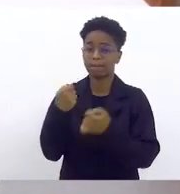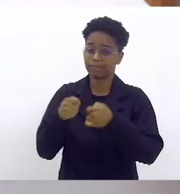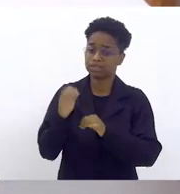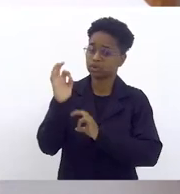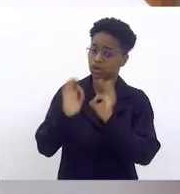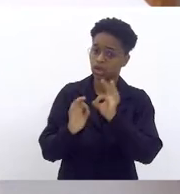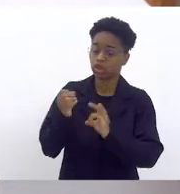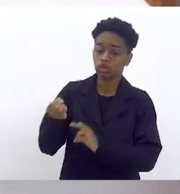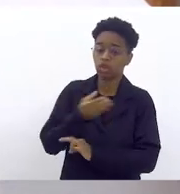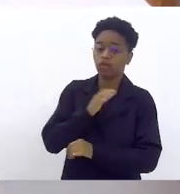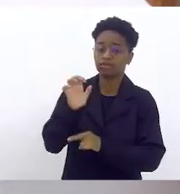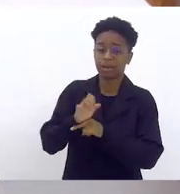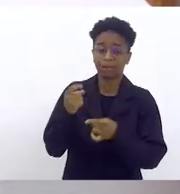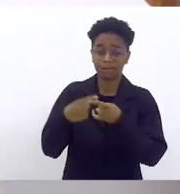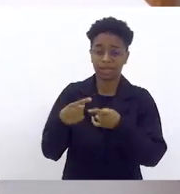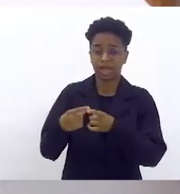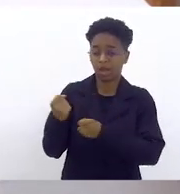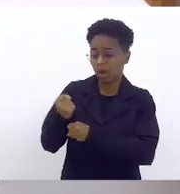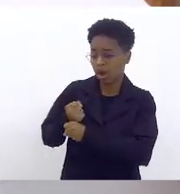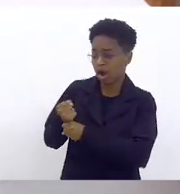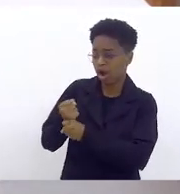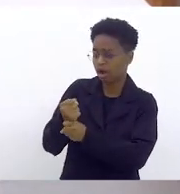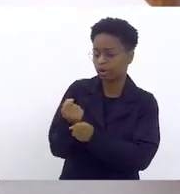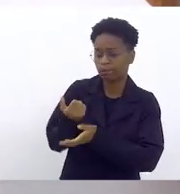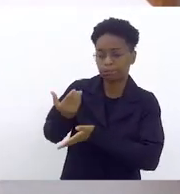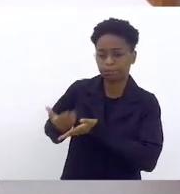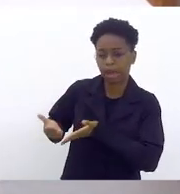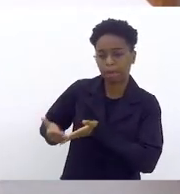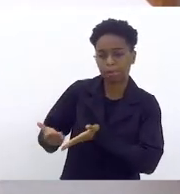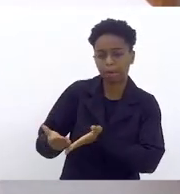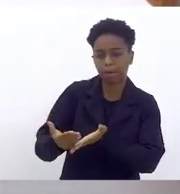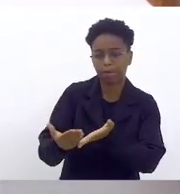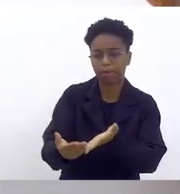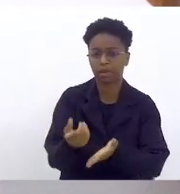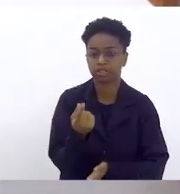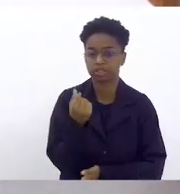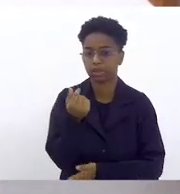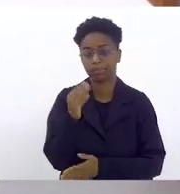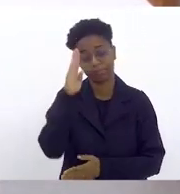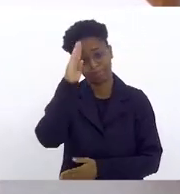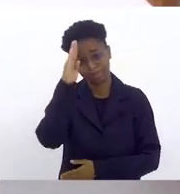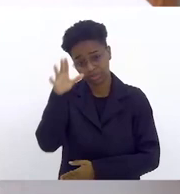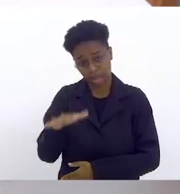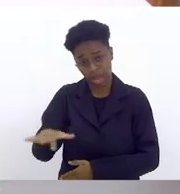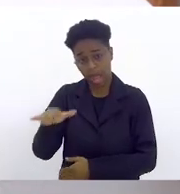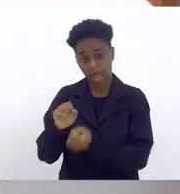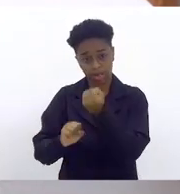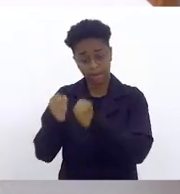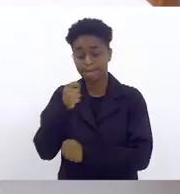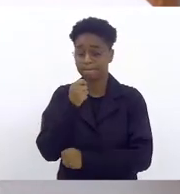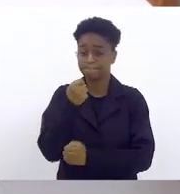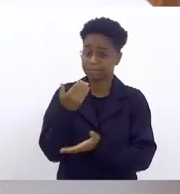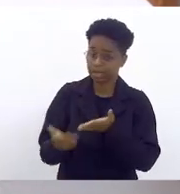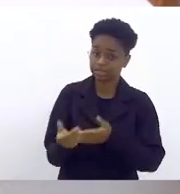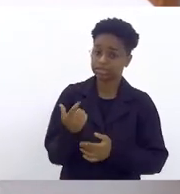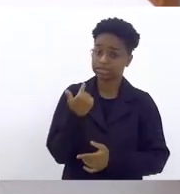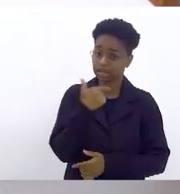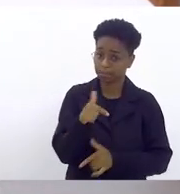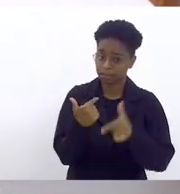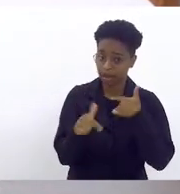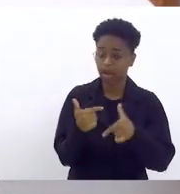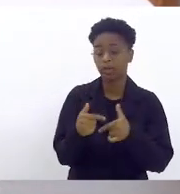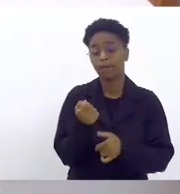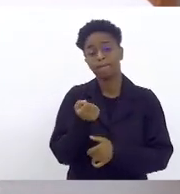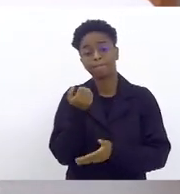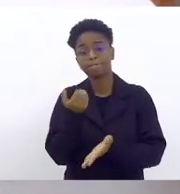arrecadar que vem perdendo ao longo do tempo especialmente num Setor Industrial vem perdendo empregos vem perdendo a sua capacidade